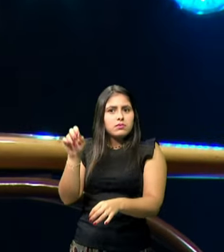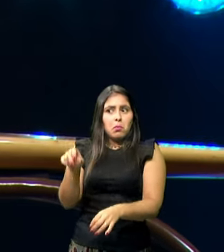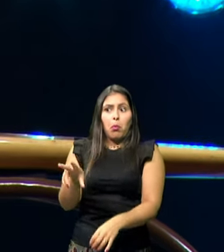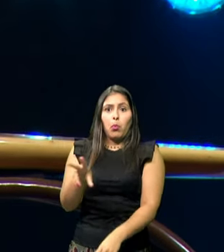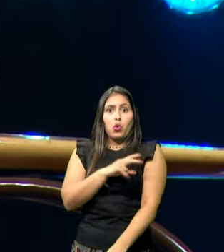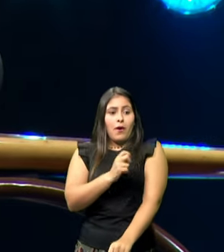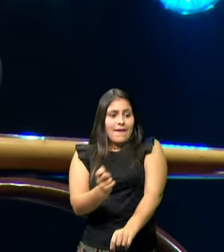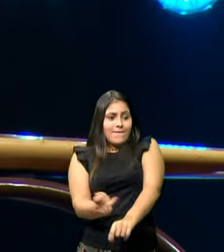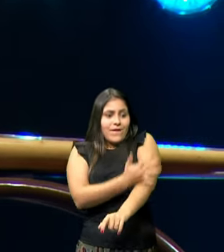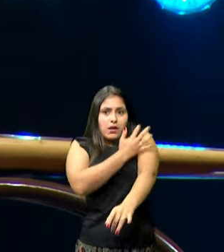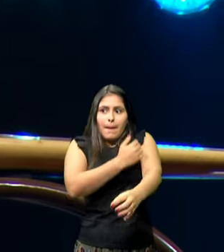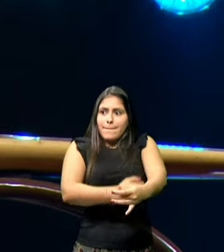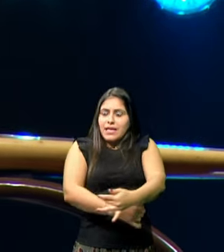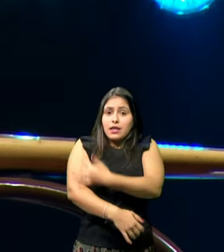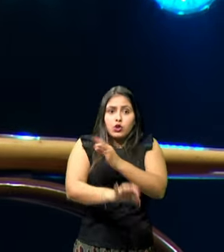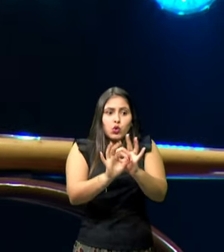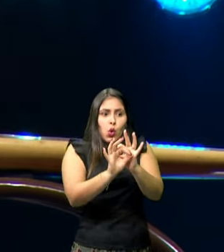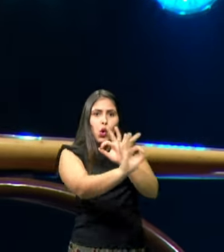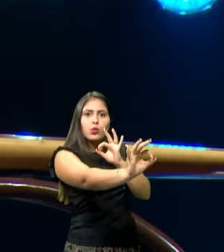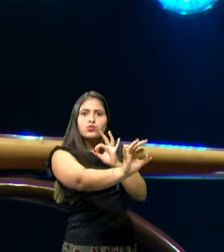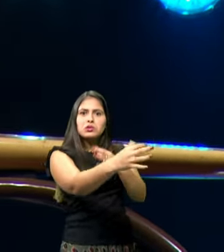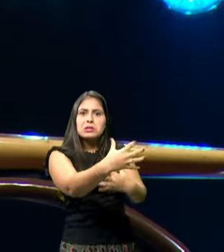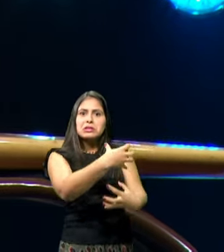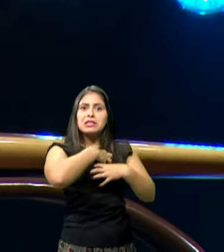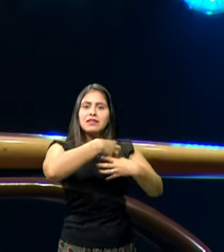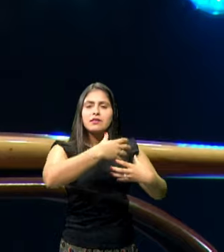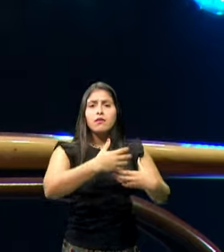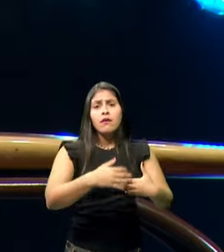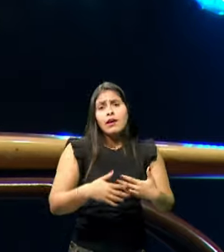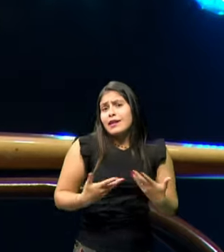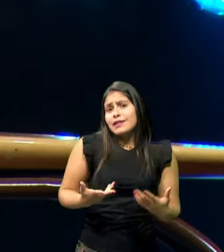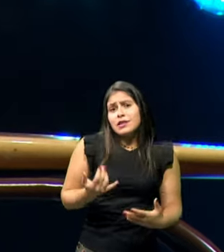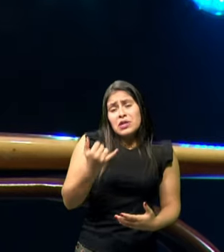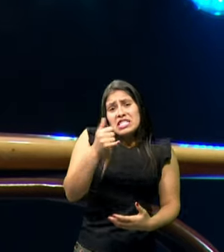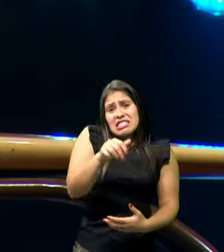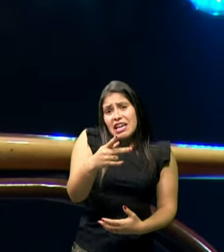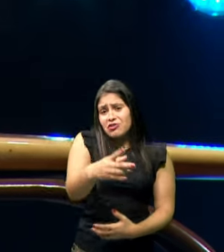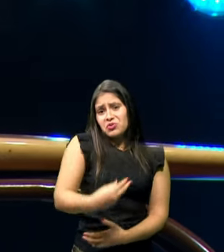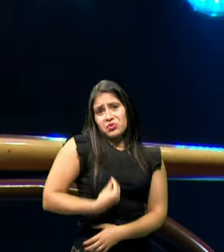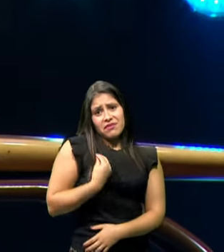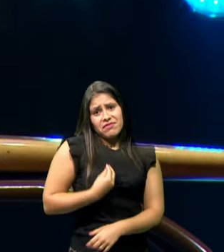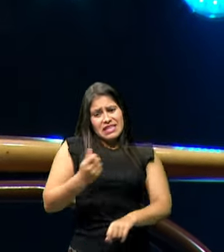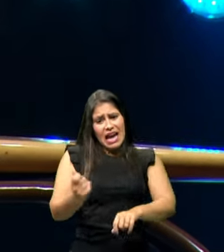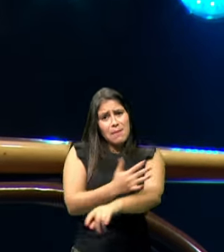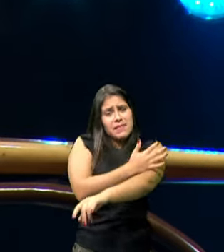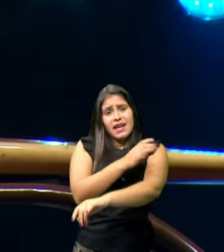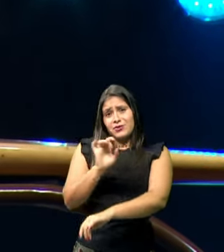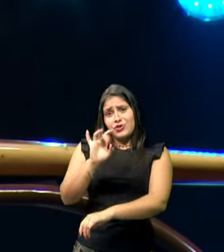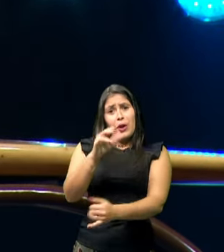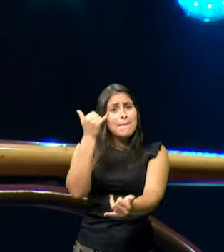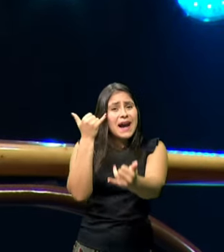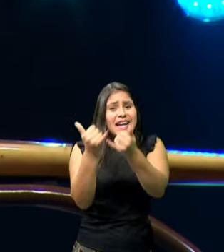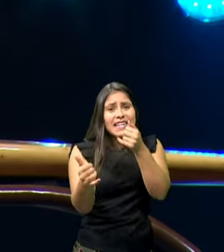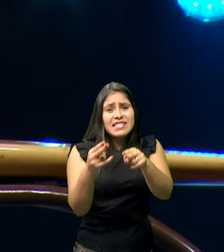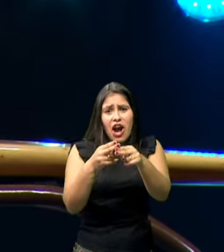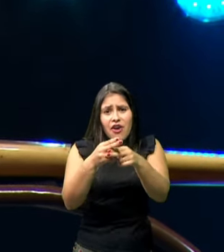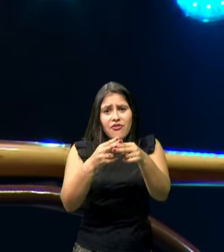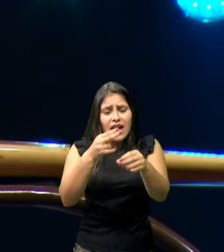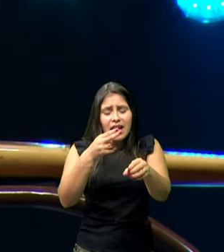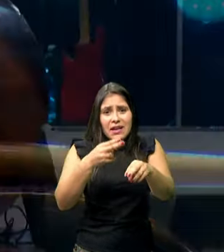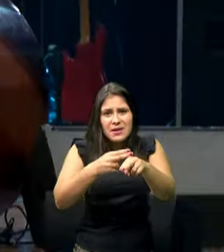ficava arrepiado lá no quintal da casa. Então, se é para ficar arrepiado, eu vou contratar aqui uns, tamanho dessa igreja, uns 8 amolador de faca